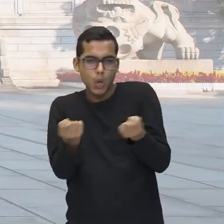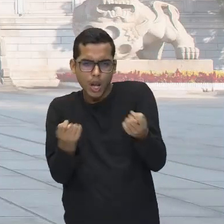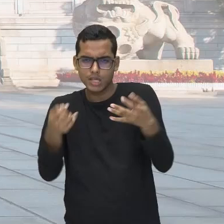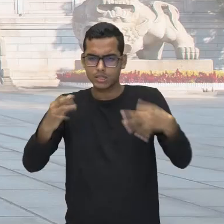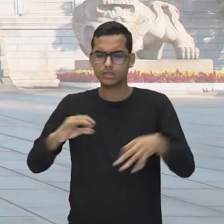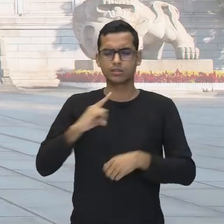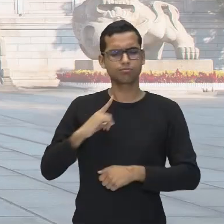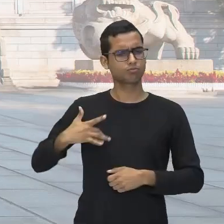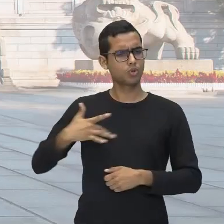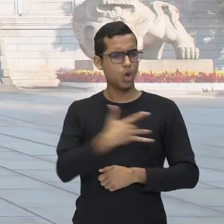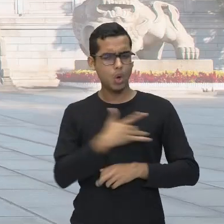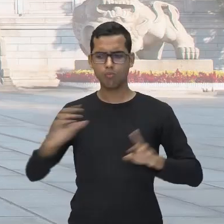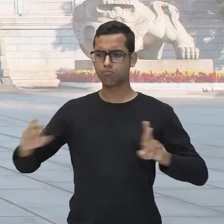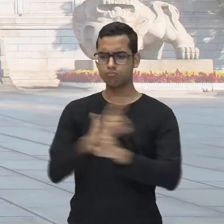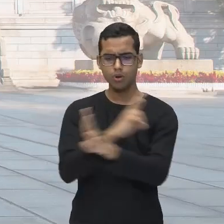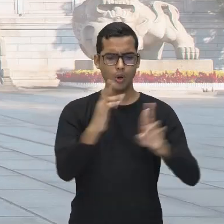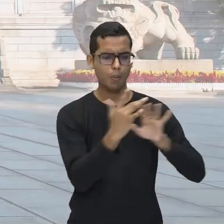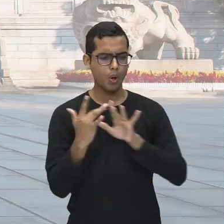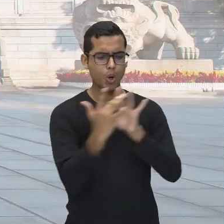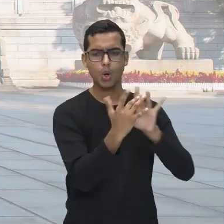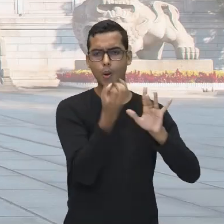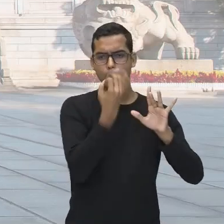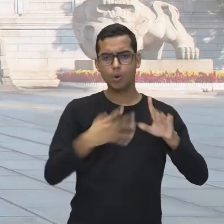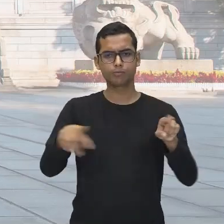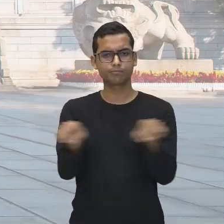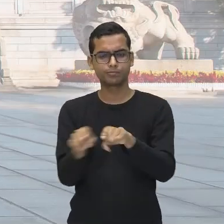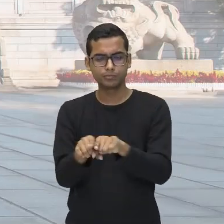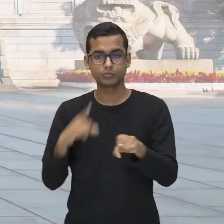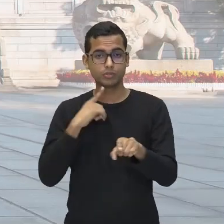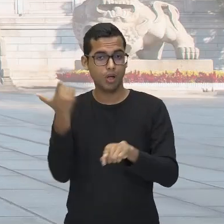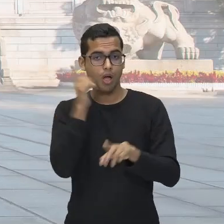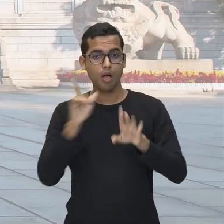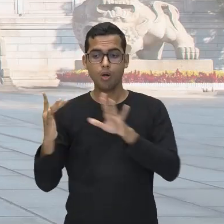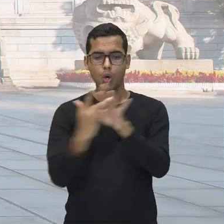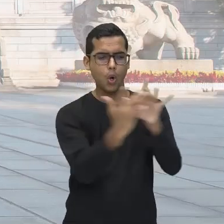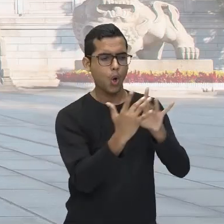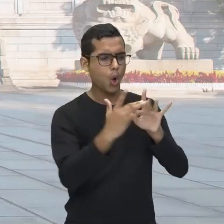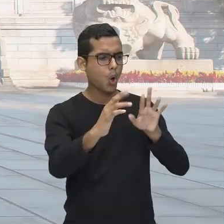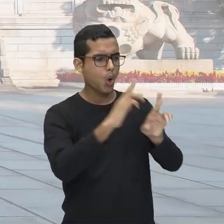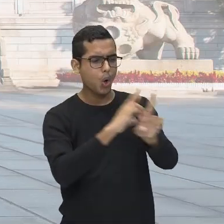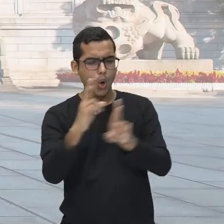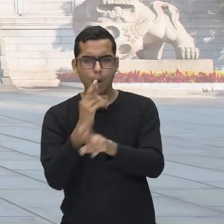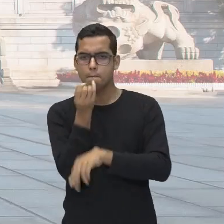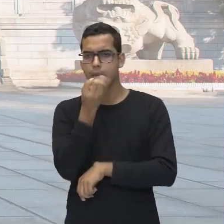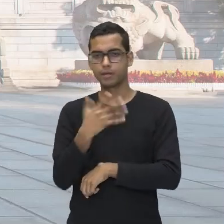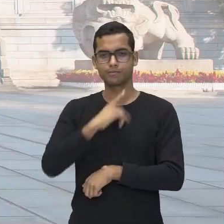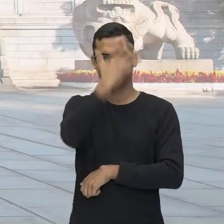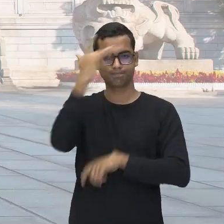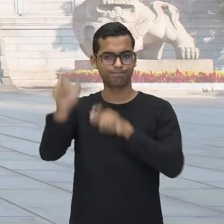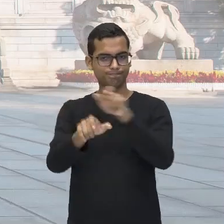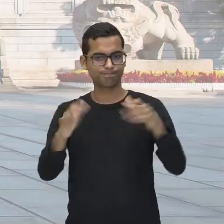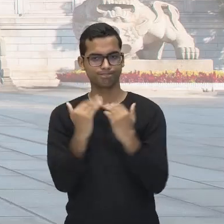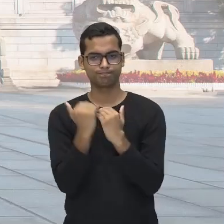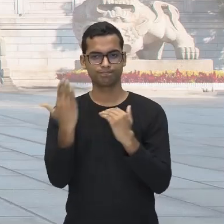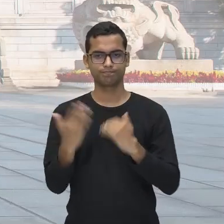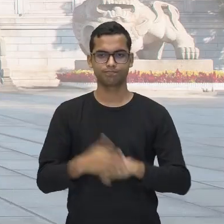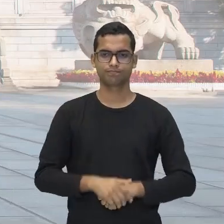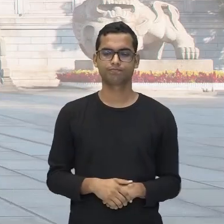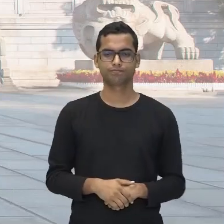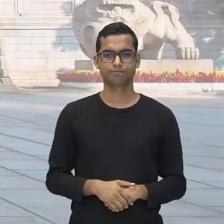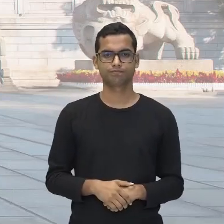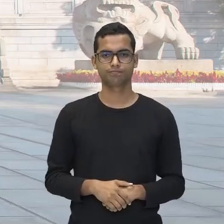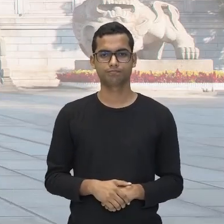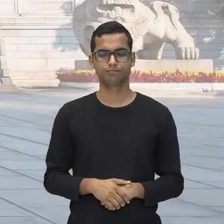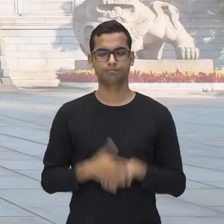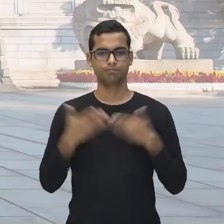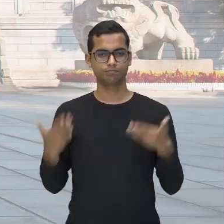saúde, temos boas relações, nós conseguimos nos relacionar com as pessoas. Então, queridos